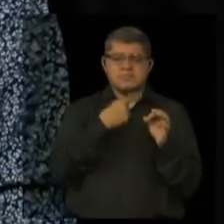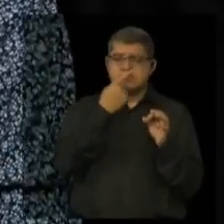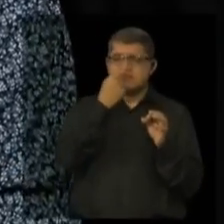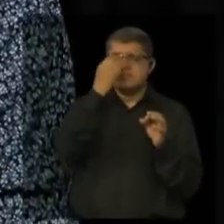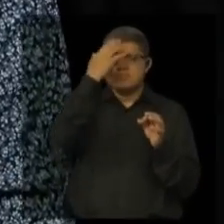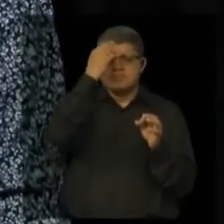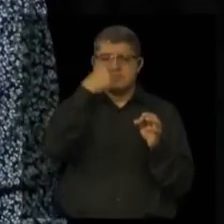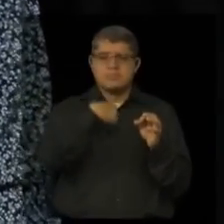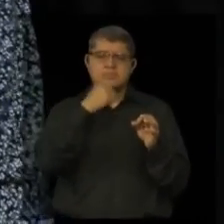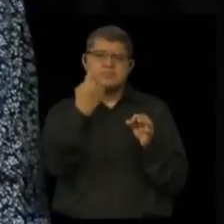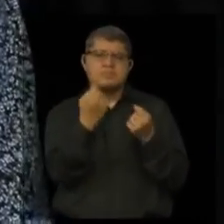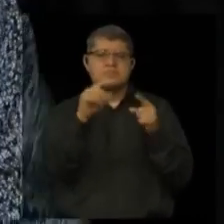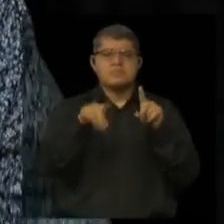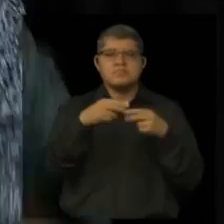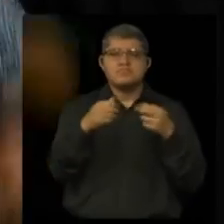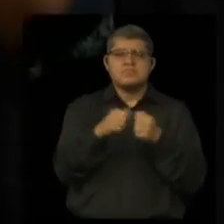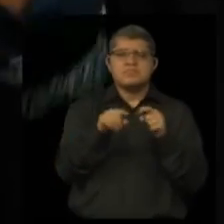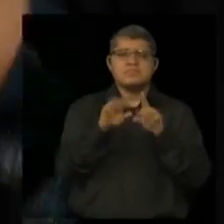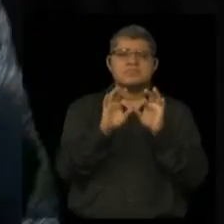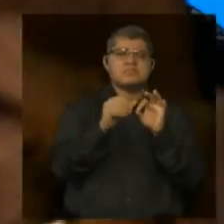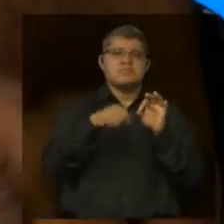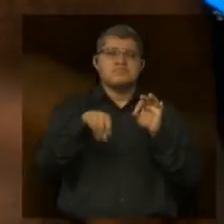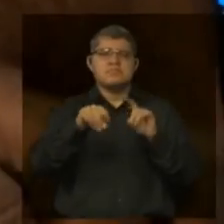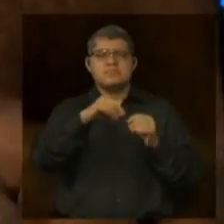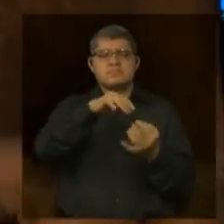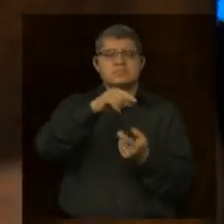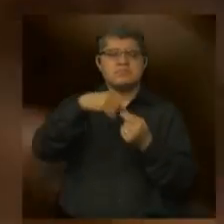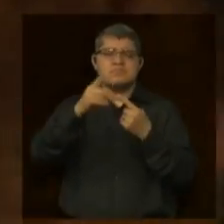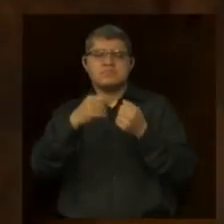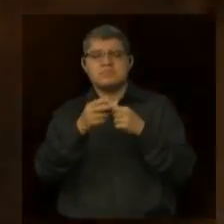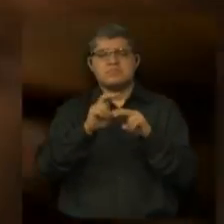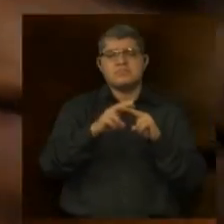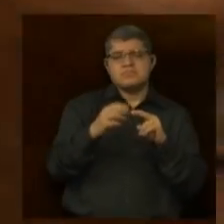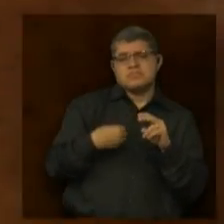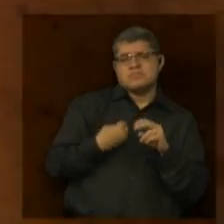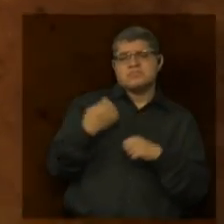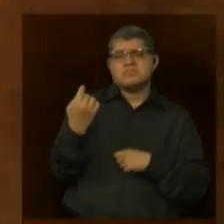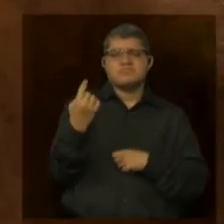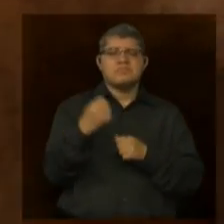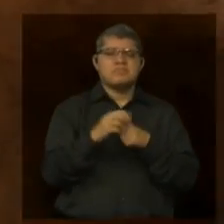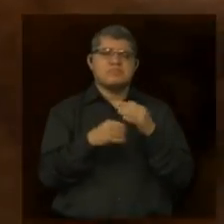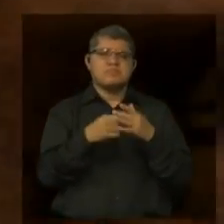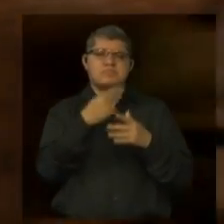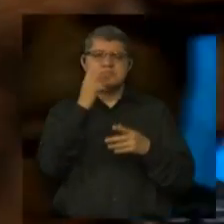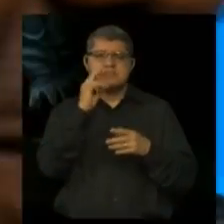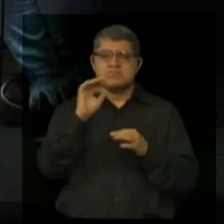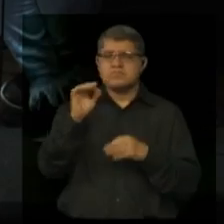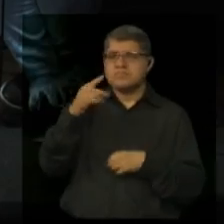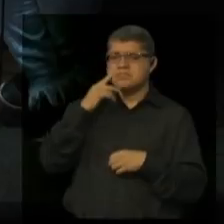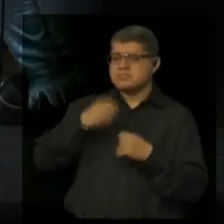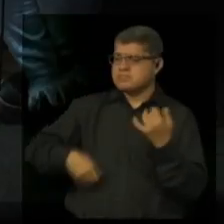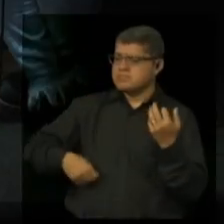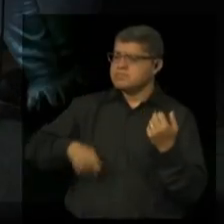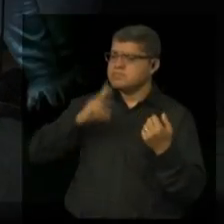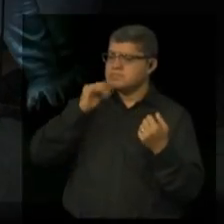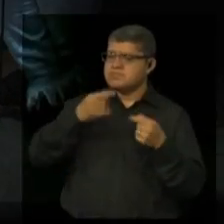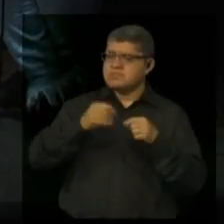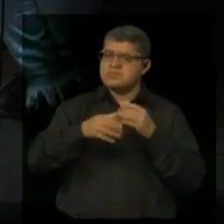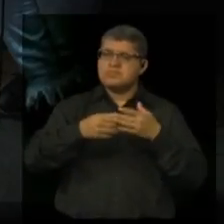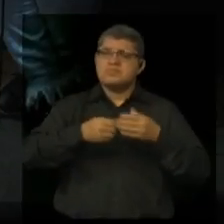muito de algumas pessoas que andam pelo mundo assim, às vezes se sentem sozinho. Deus pode fazer um clima